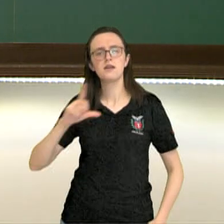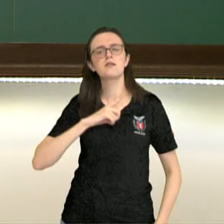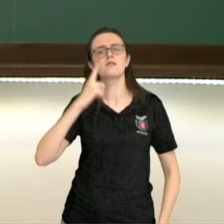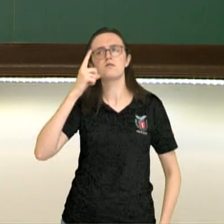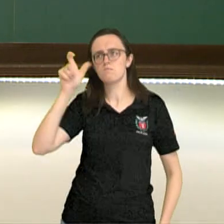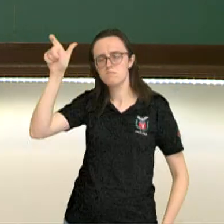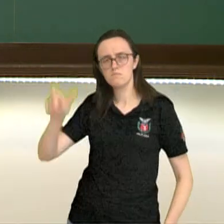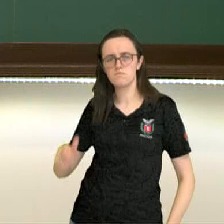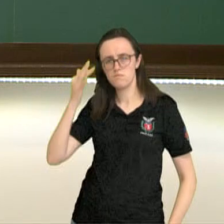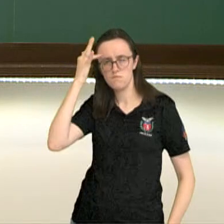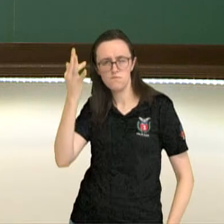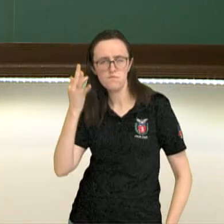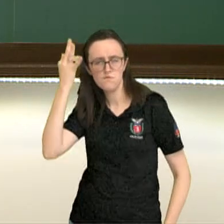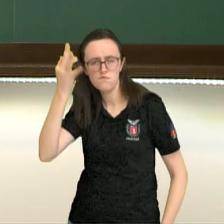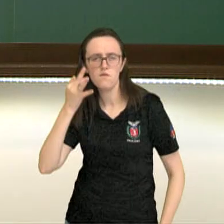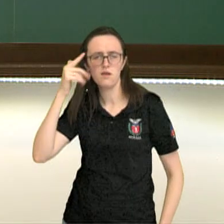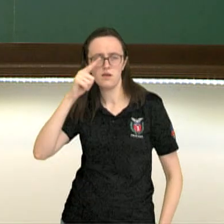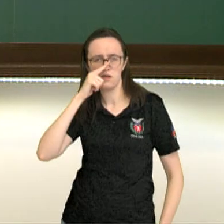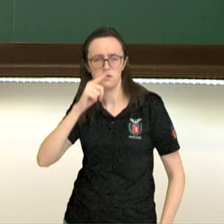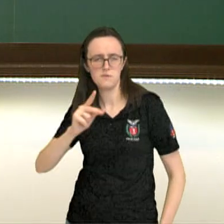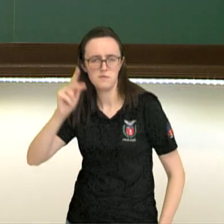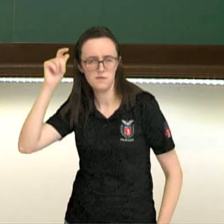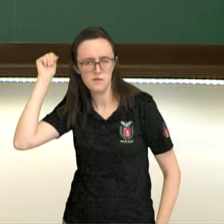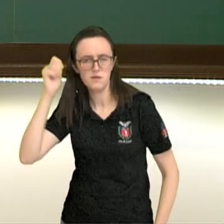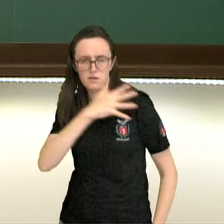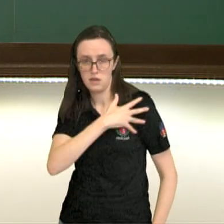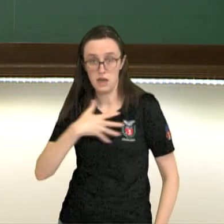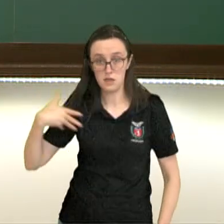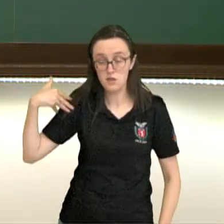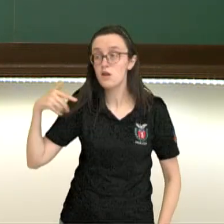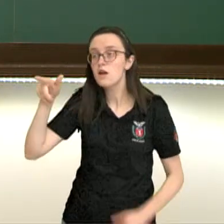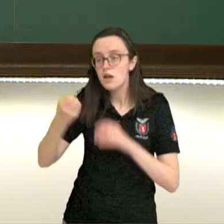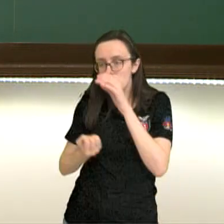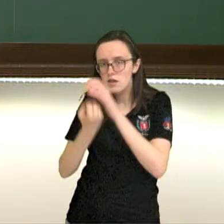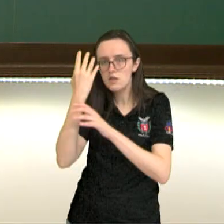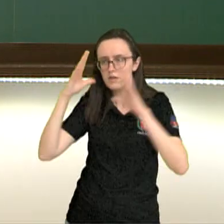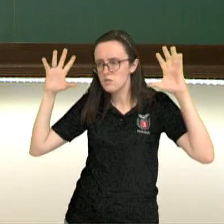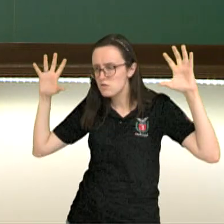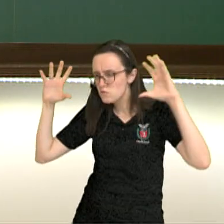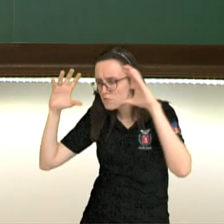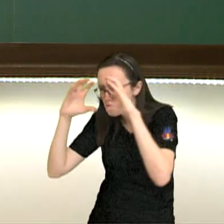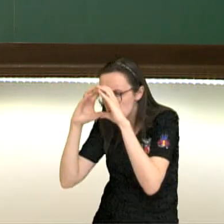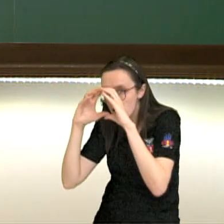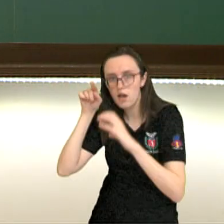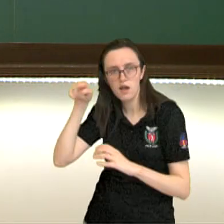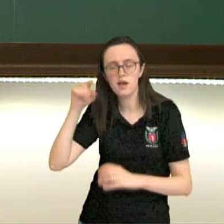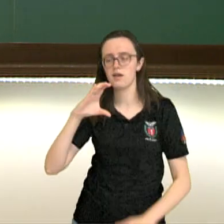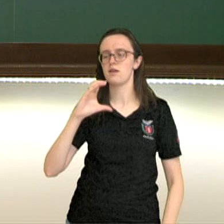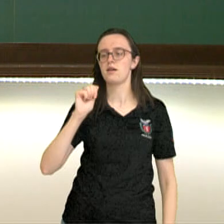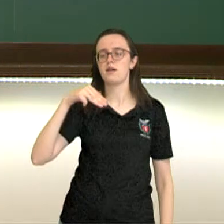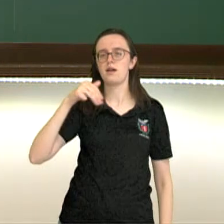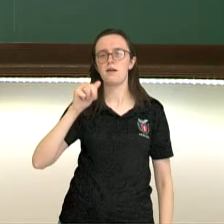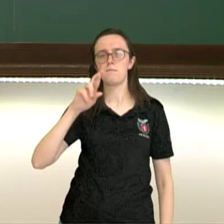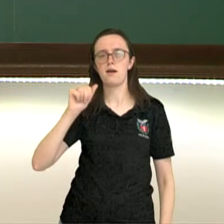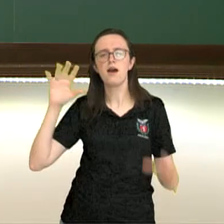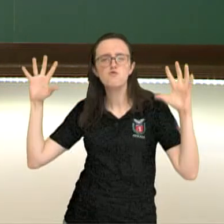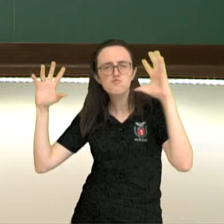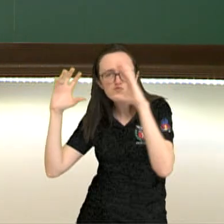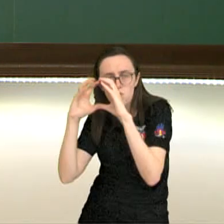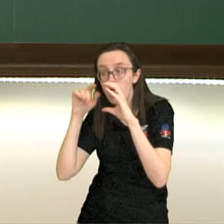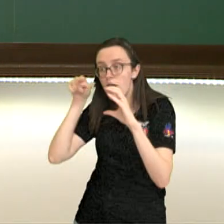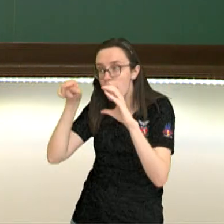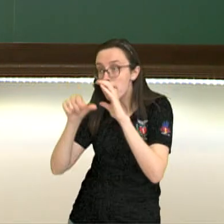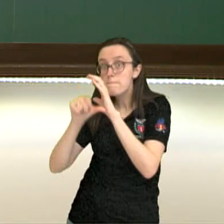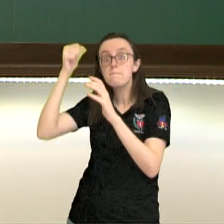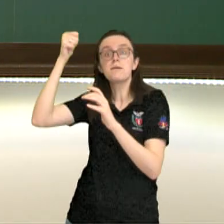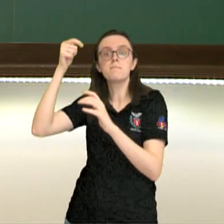grego que nasceu na Grécia Antiga, inventou a câmara escura. Ela é o passo inicial para